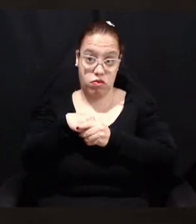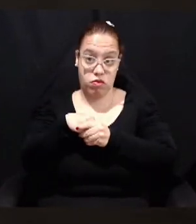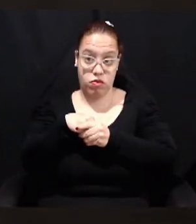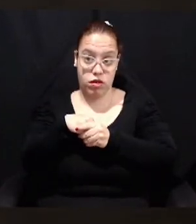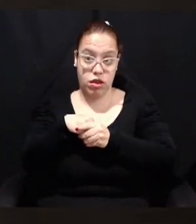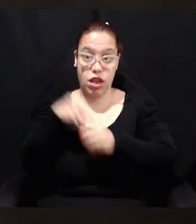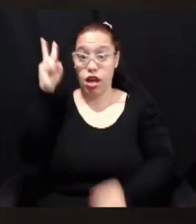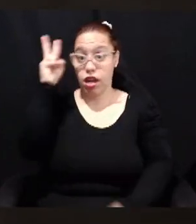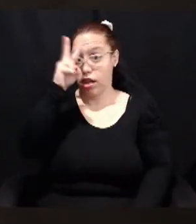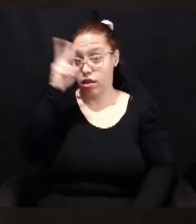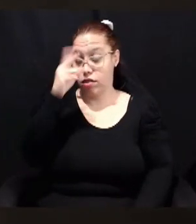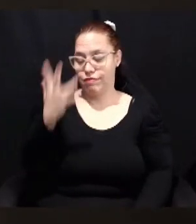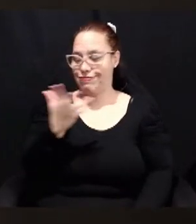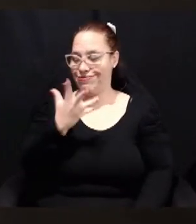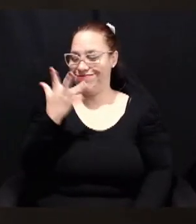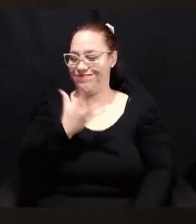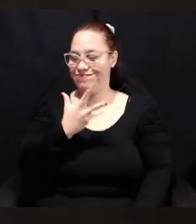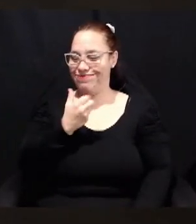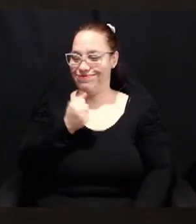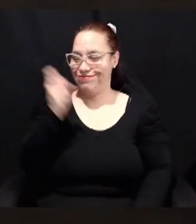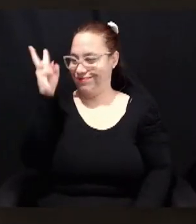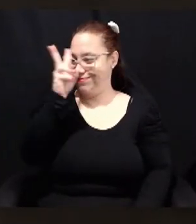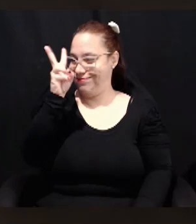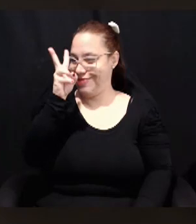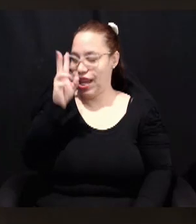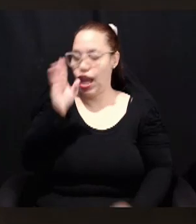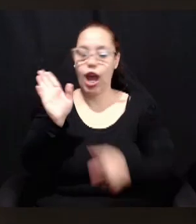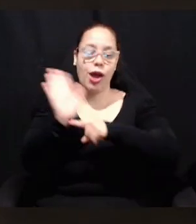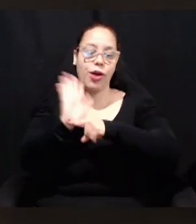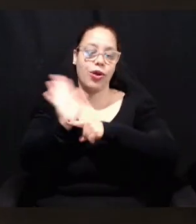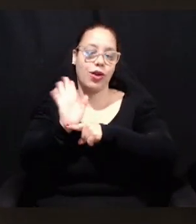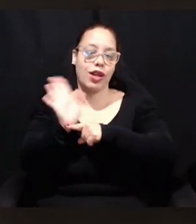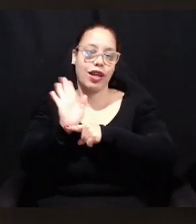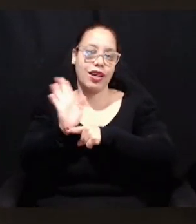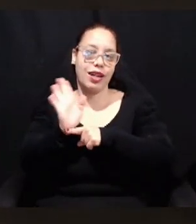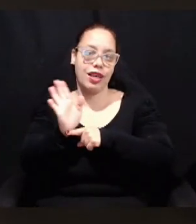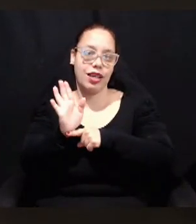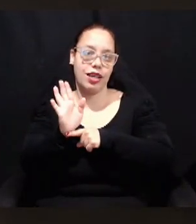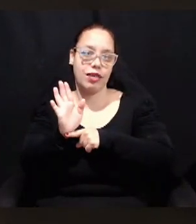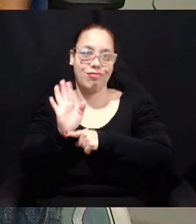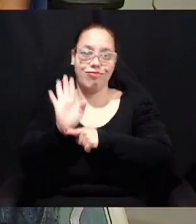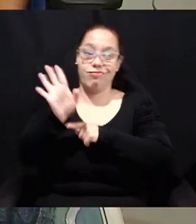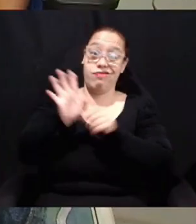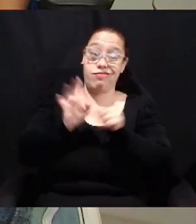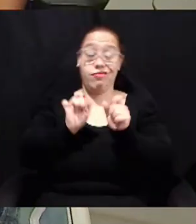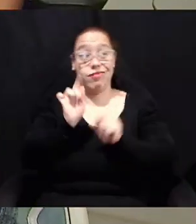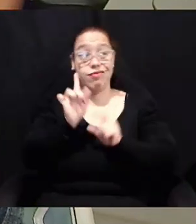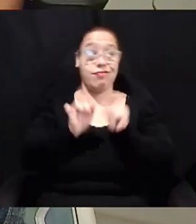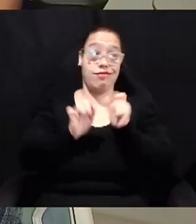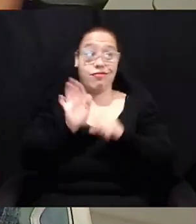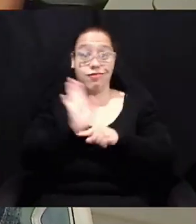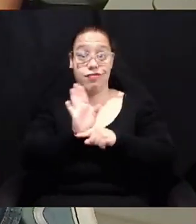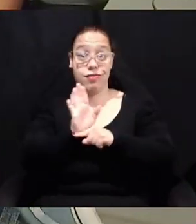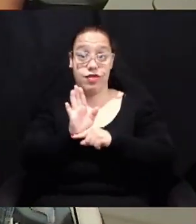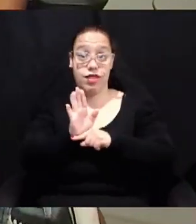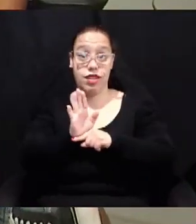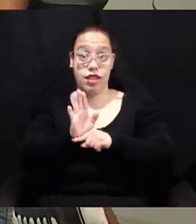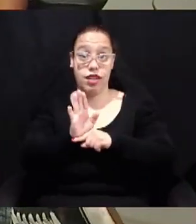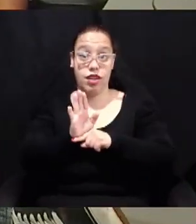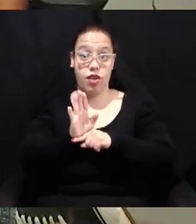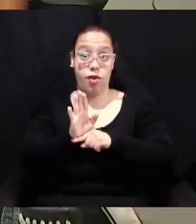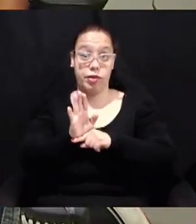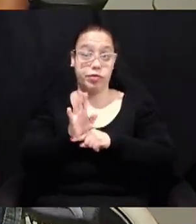beleza das histórias em quadrinhos, que o cinema às vezes tenta emular, né? Às vezes o filme tipo Scott Pilgrim, que tem bastante coisa